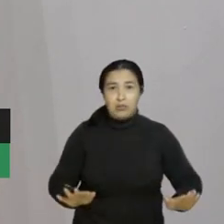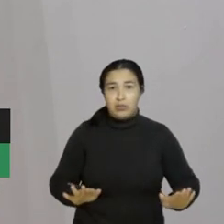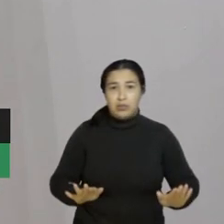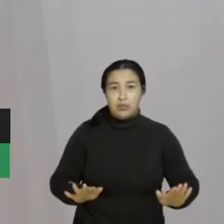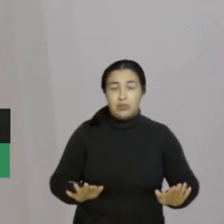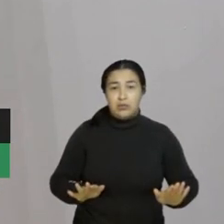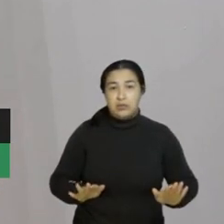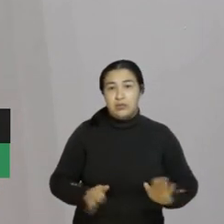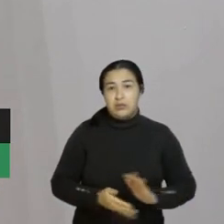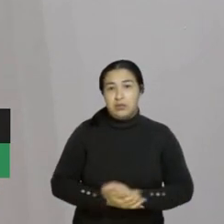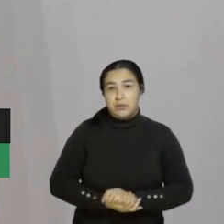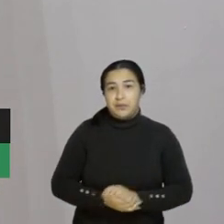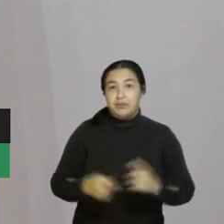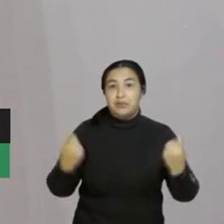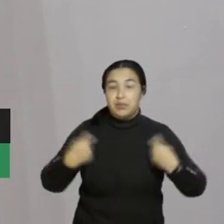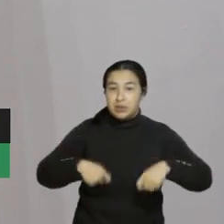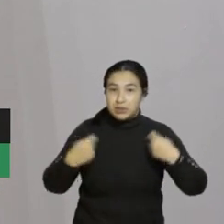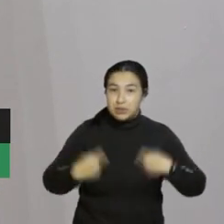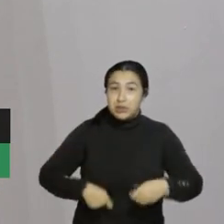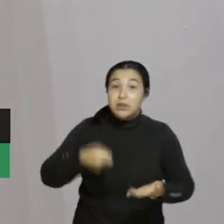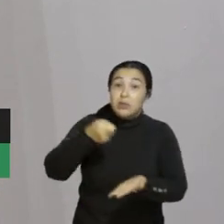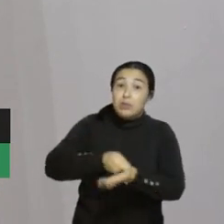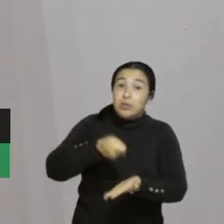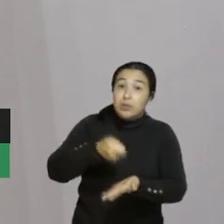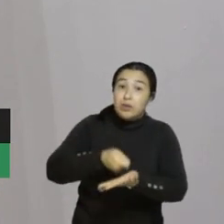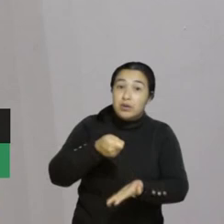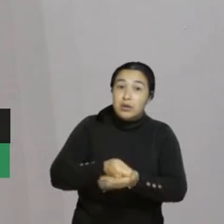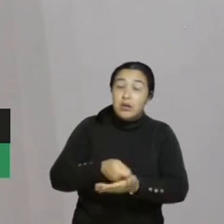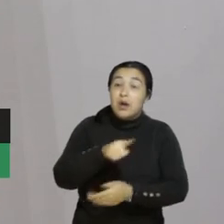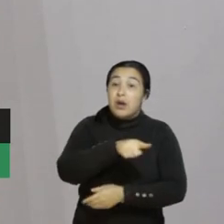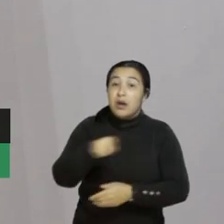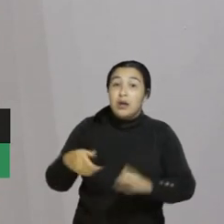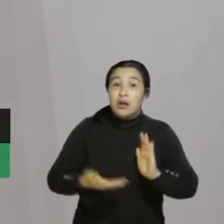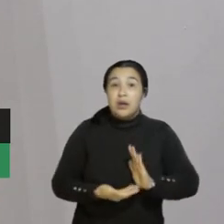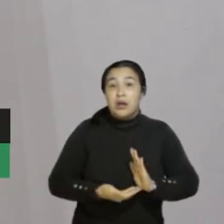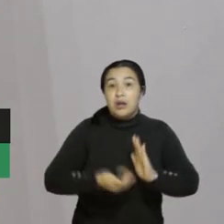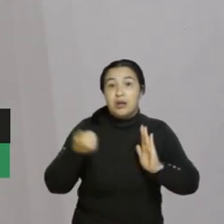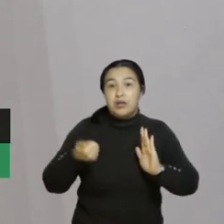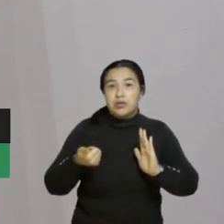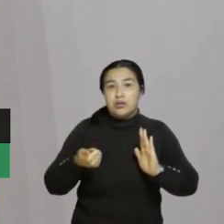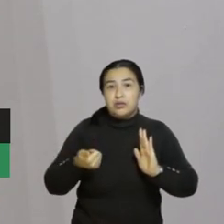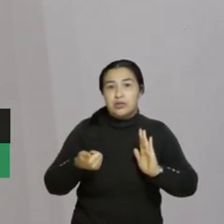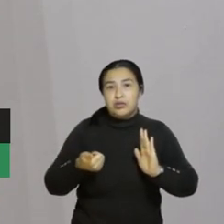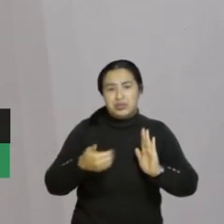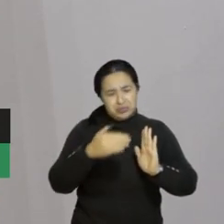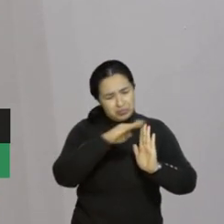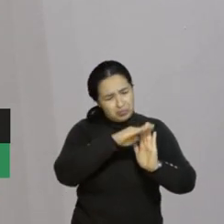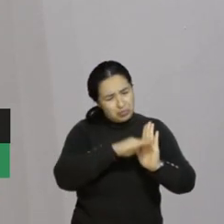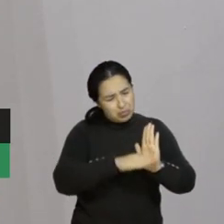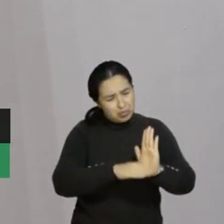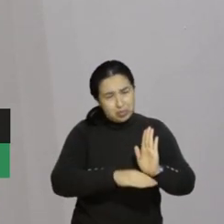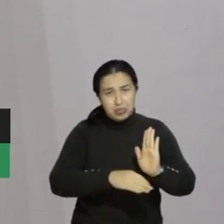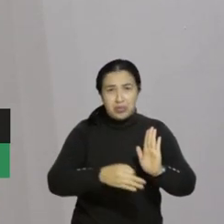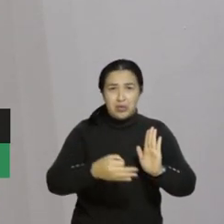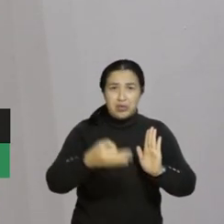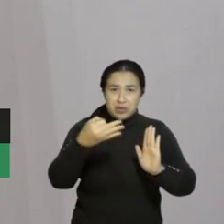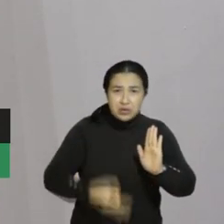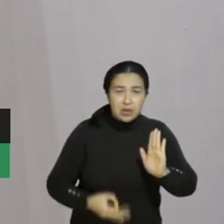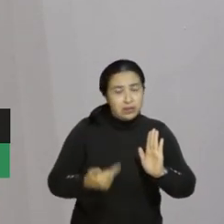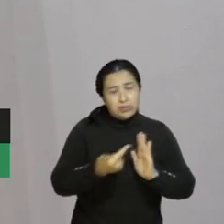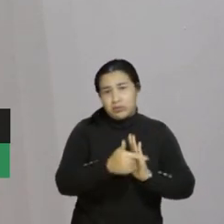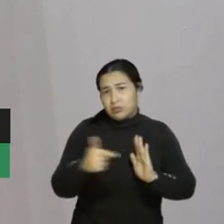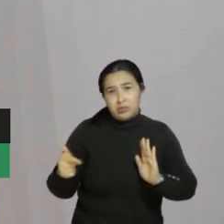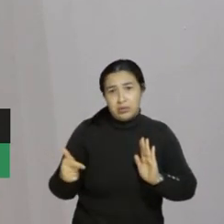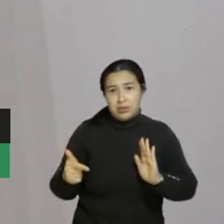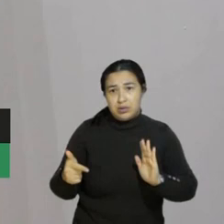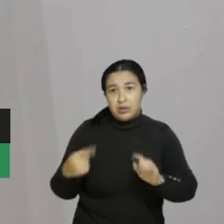no mínimo, a gente tem que exigir que eles retirem essas injustiças que eles fizeram com os servidores. Porque